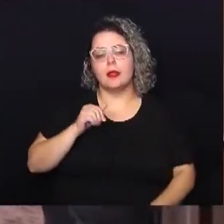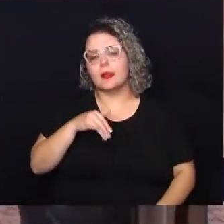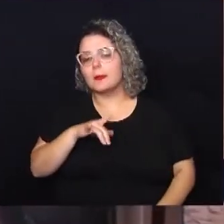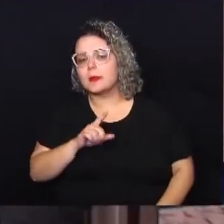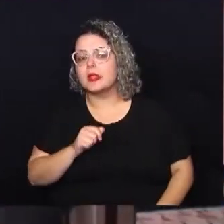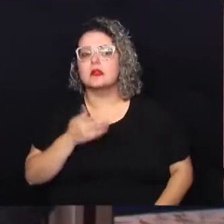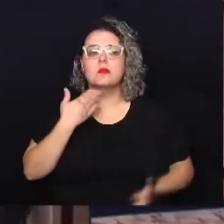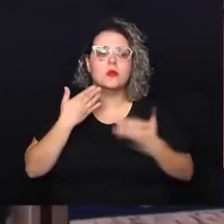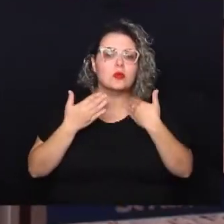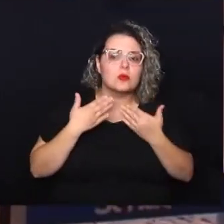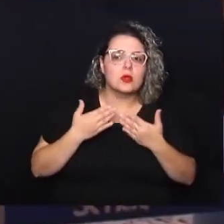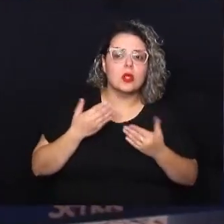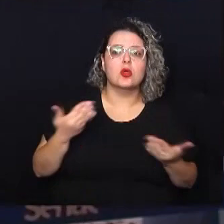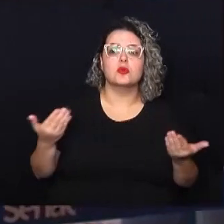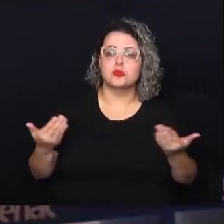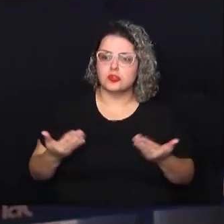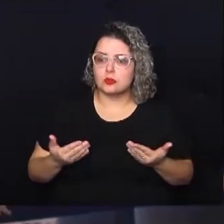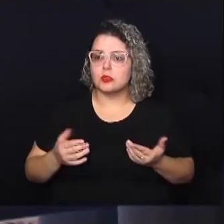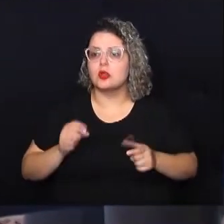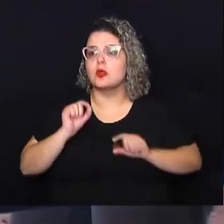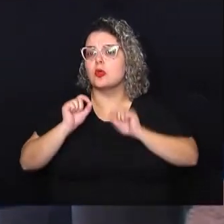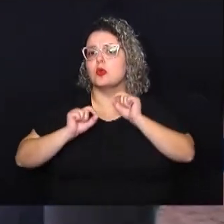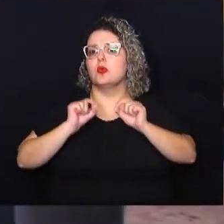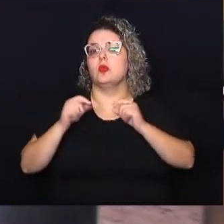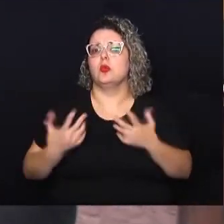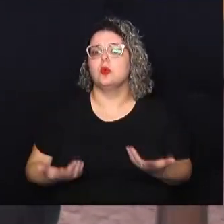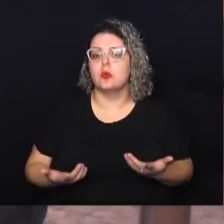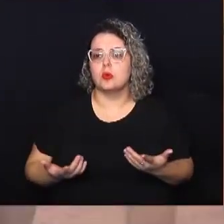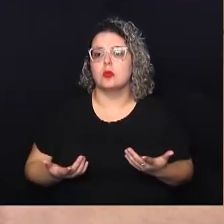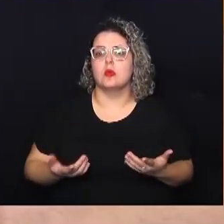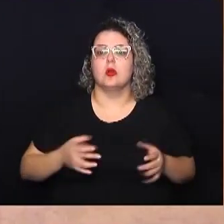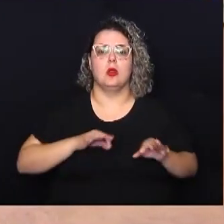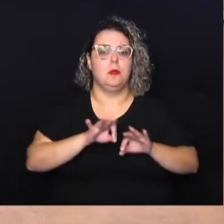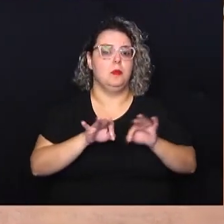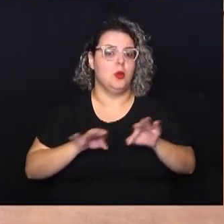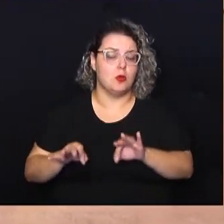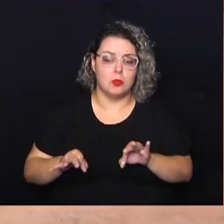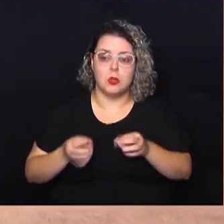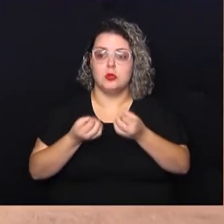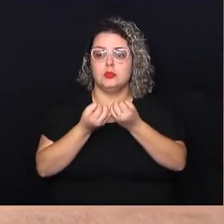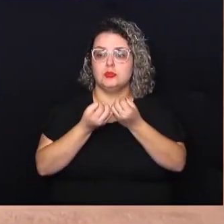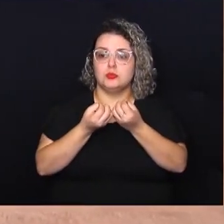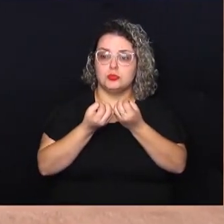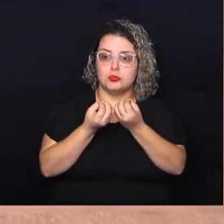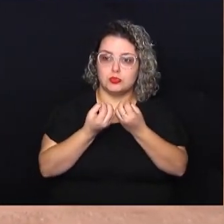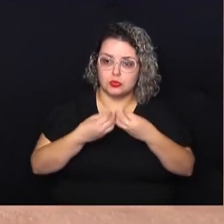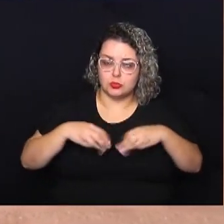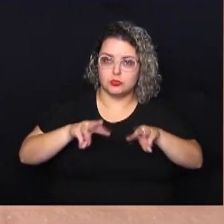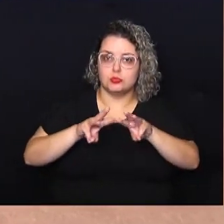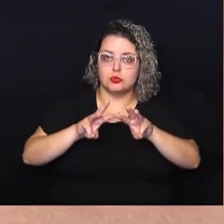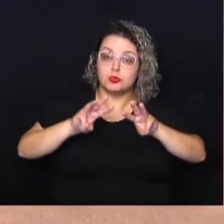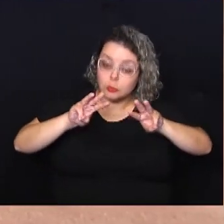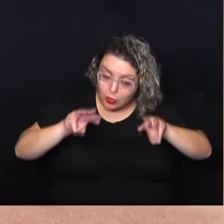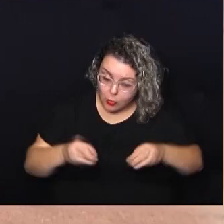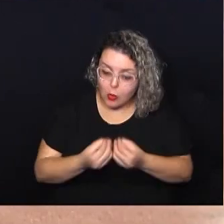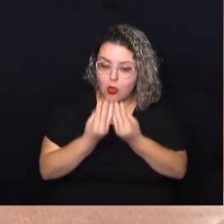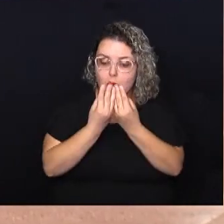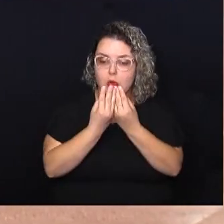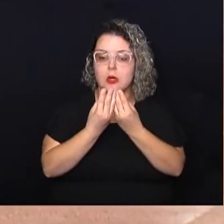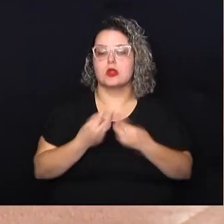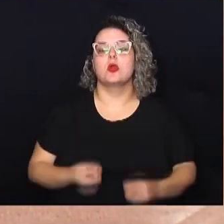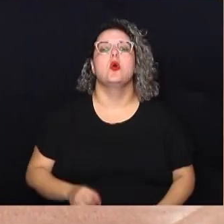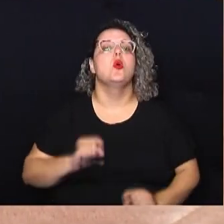falar um pouquinho sobre hoje, né? Qual é a programação desse workshop? O que os produtores vão aprender? O que